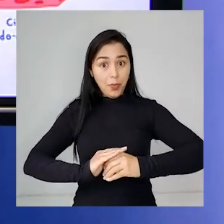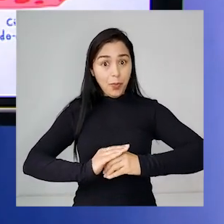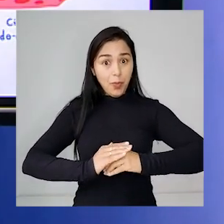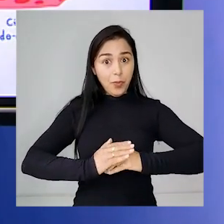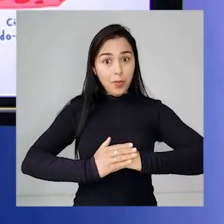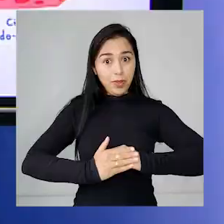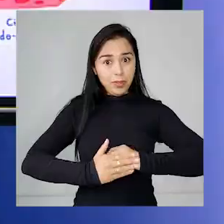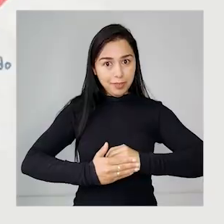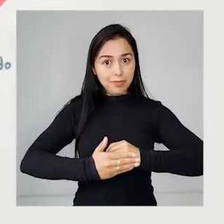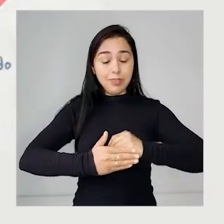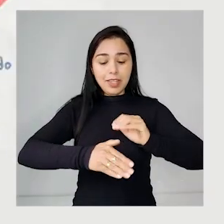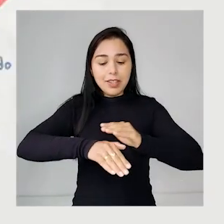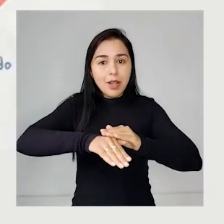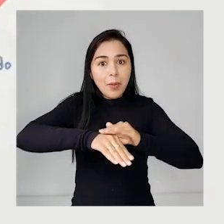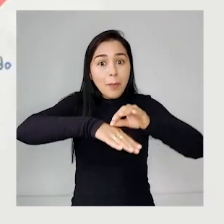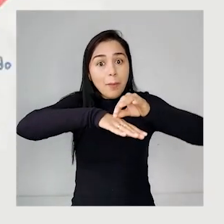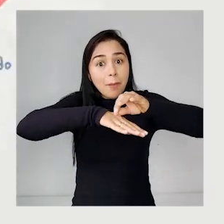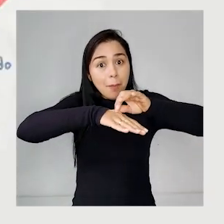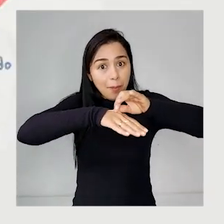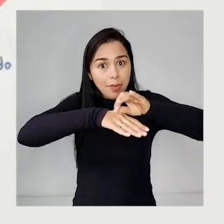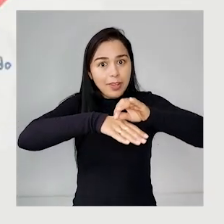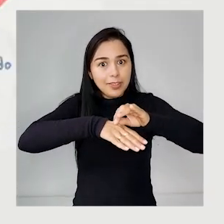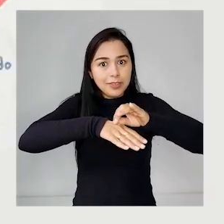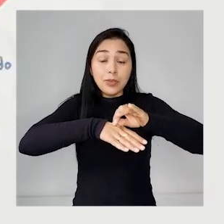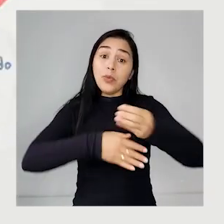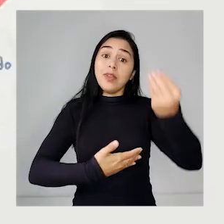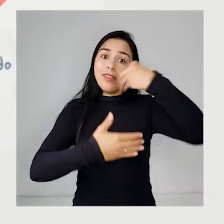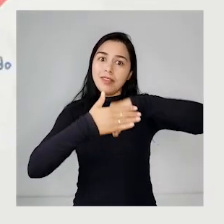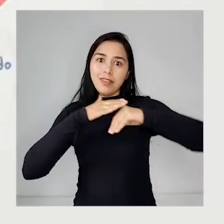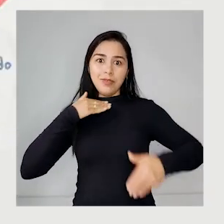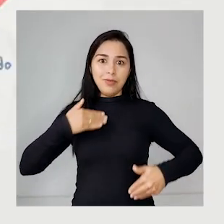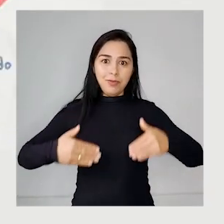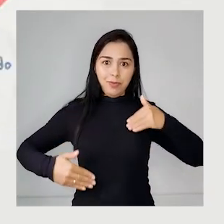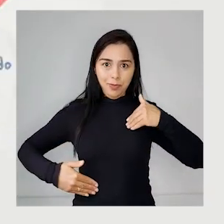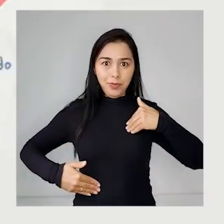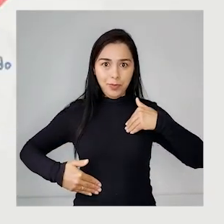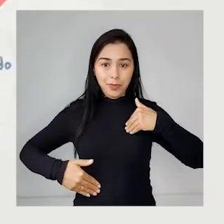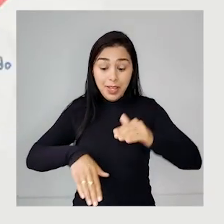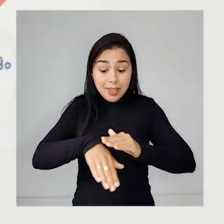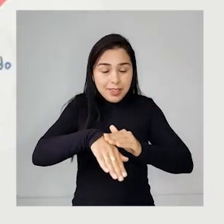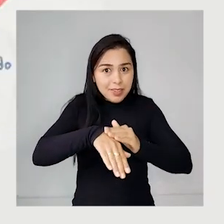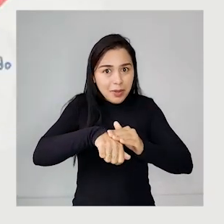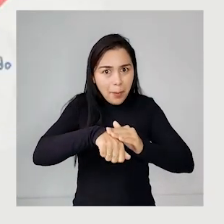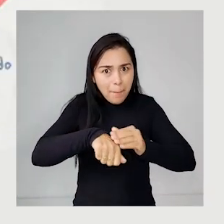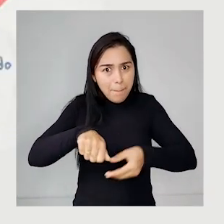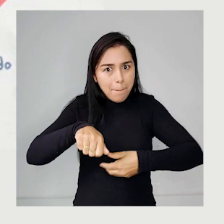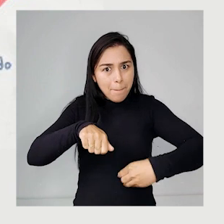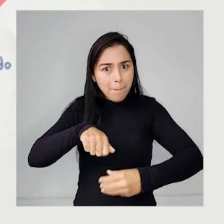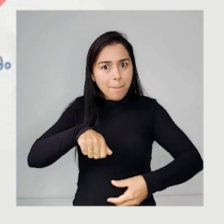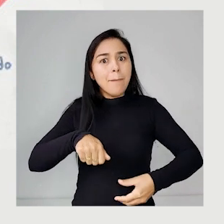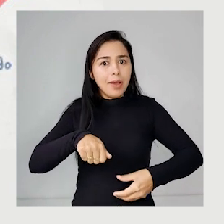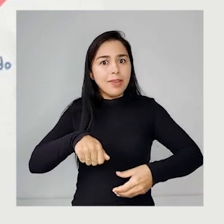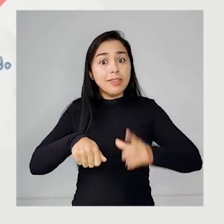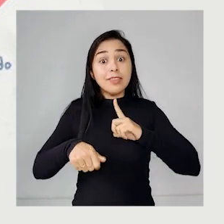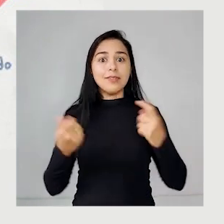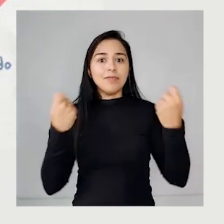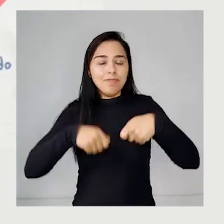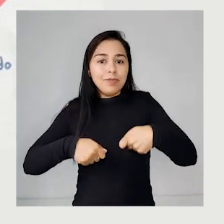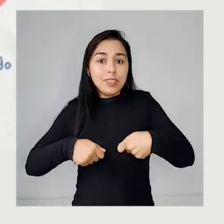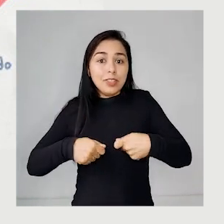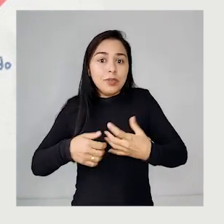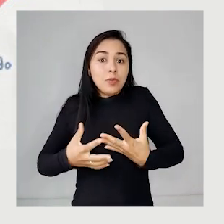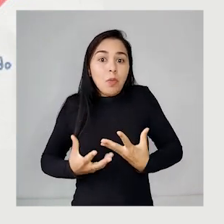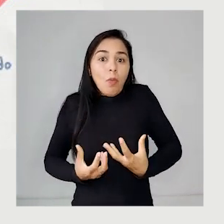do intestino, pela parte interna, permite com que ele absorva os nutrientes da